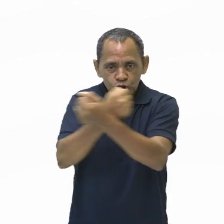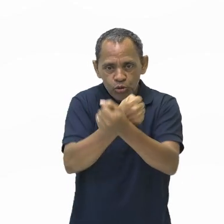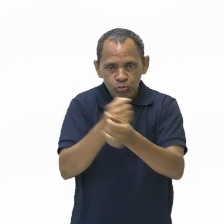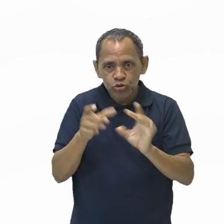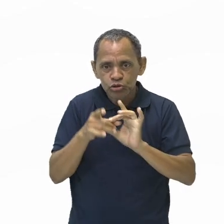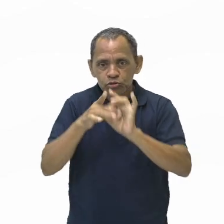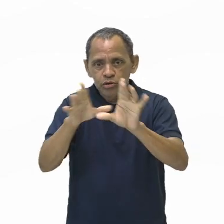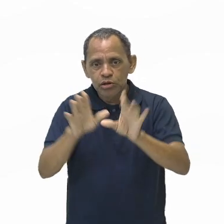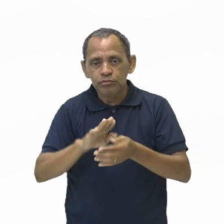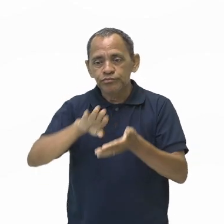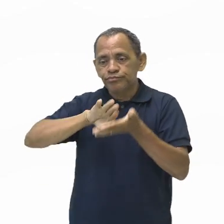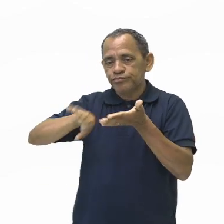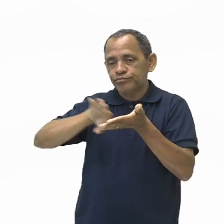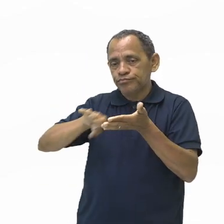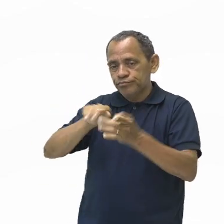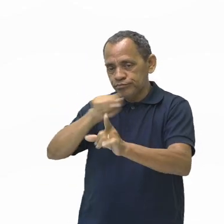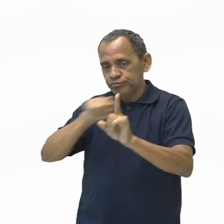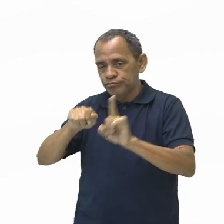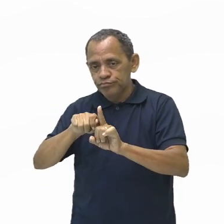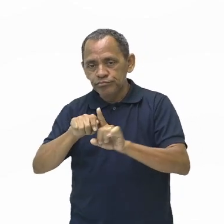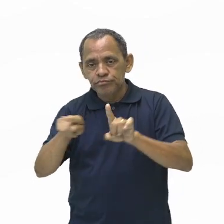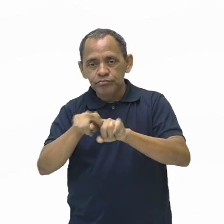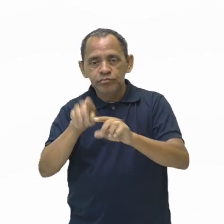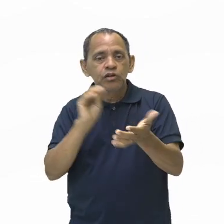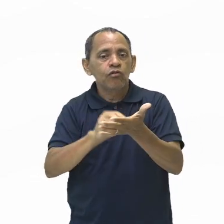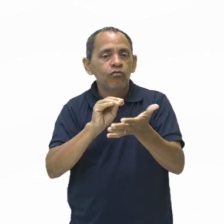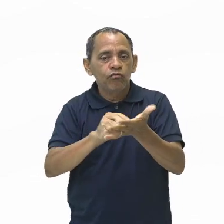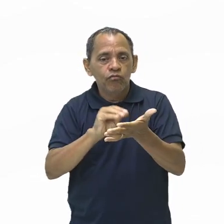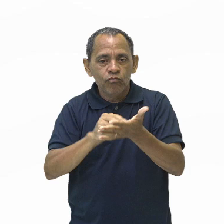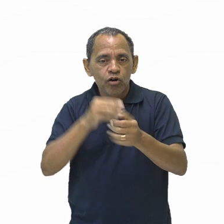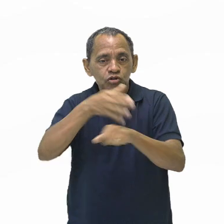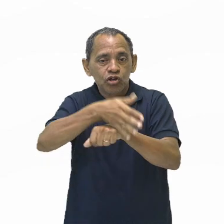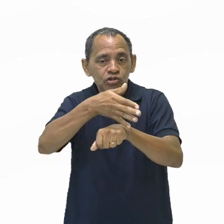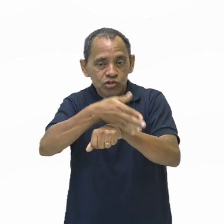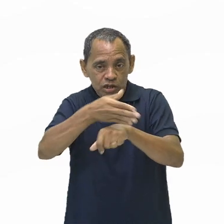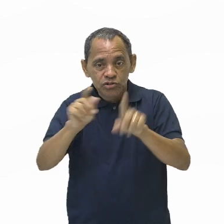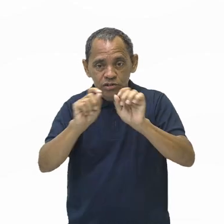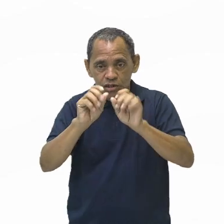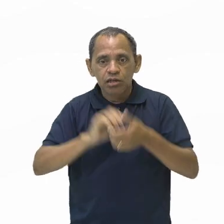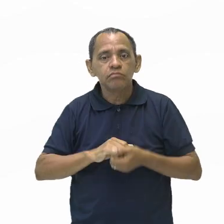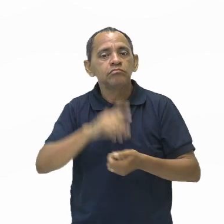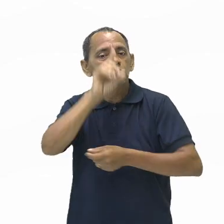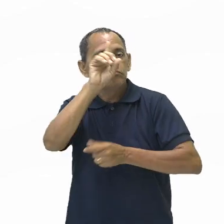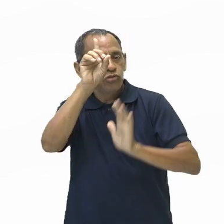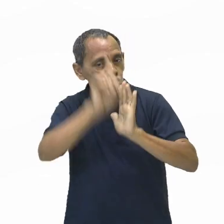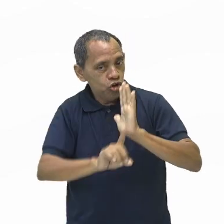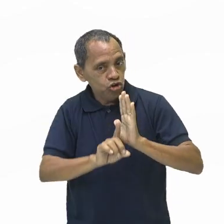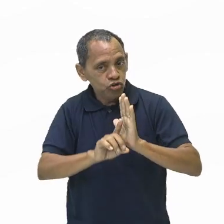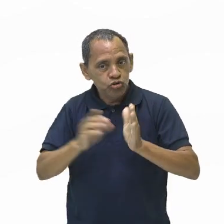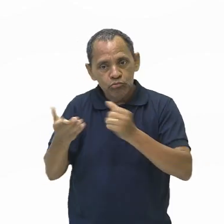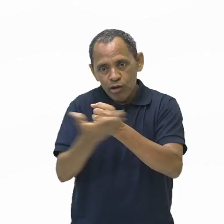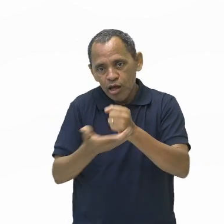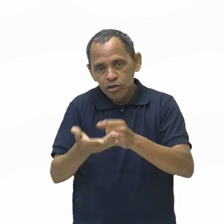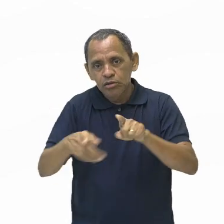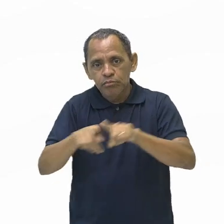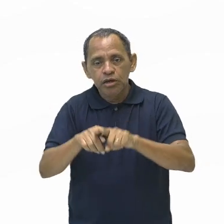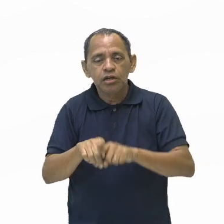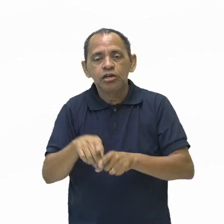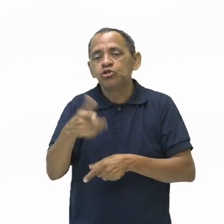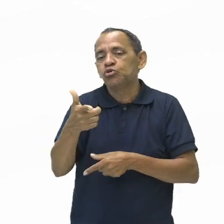a exclusão social, a falta de acesso aos direitos básicos, a ausência de